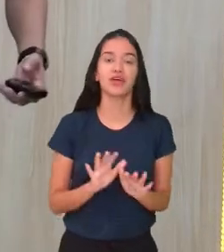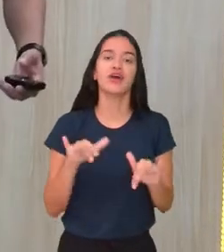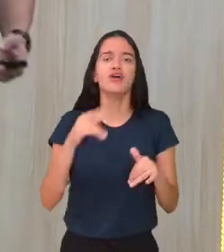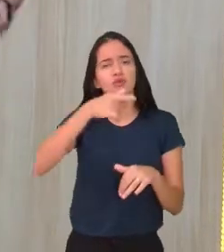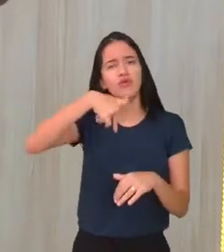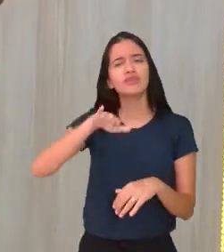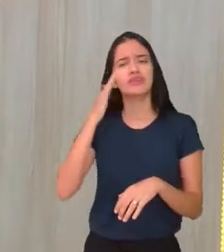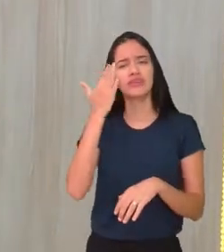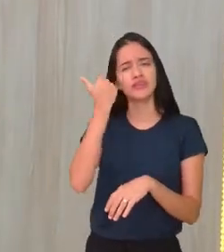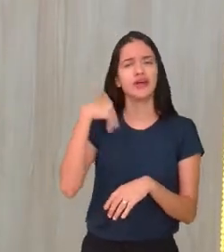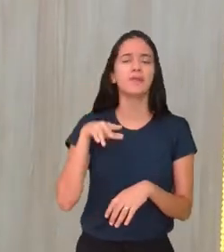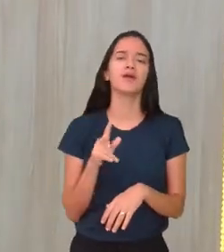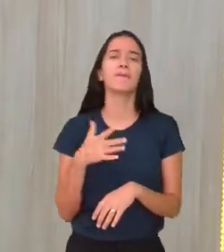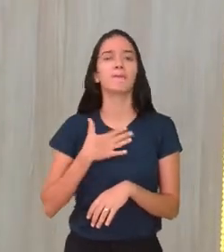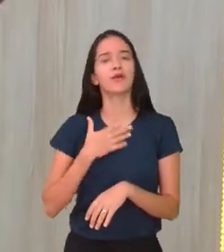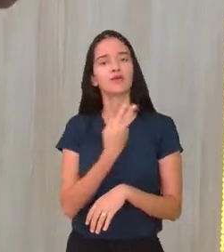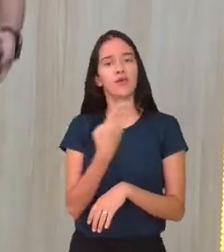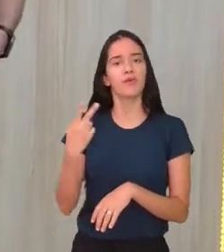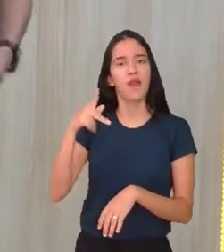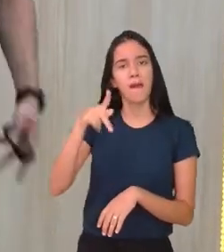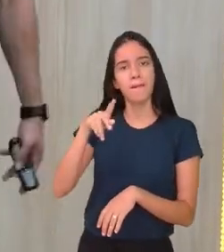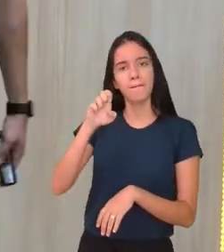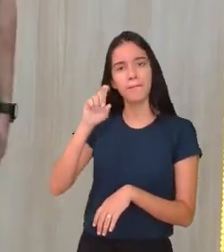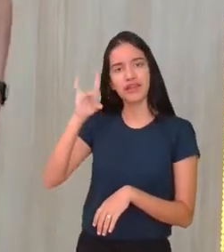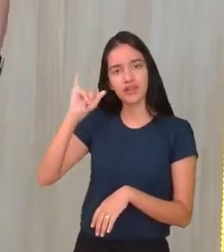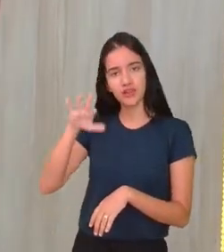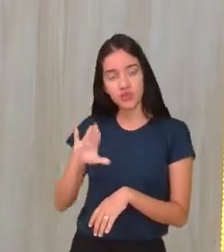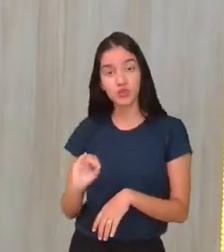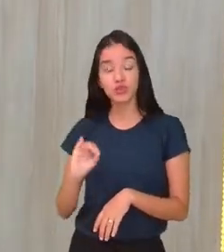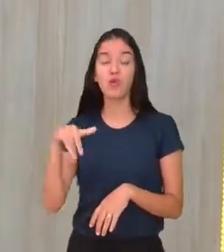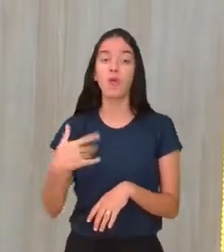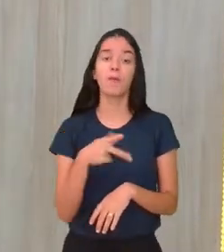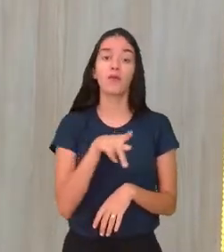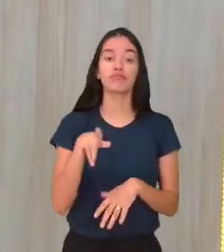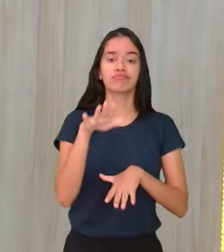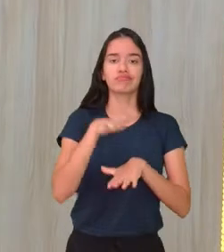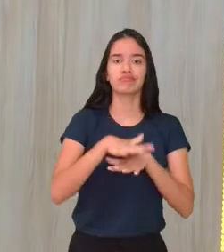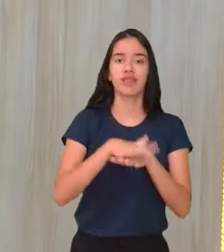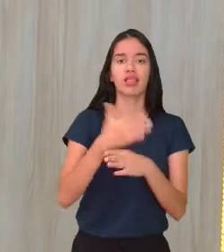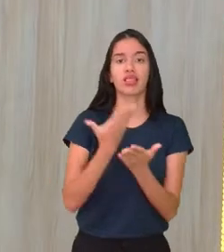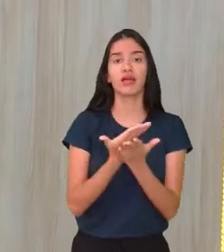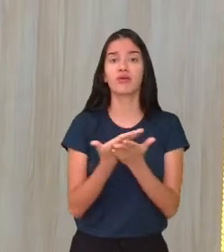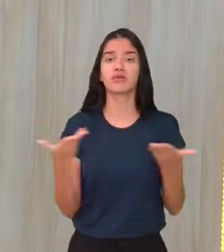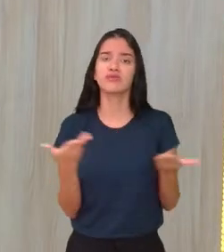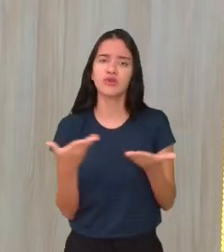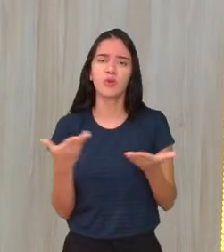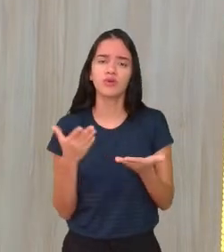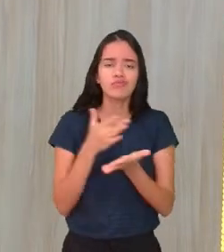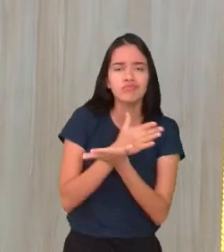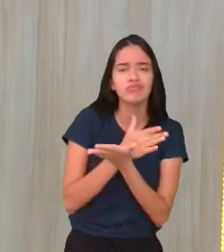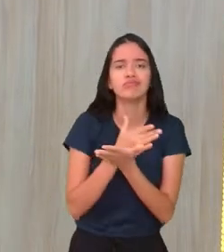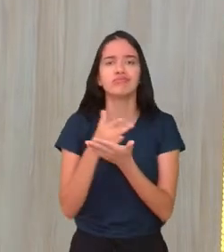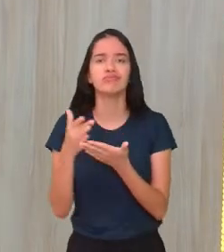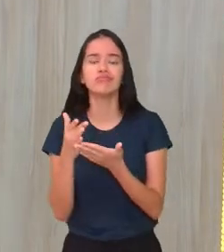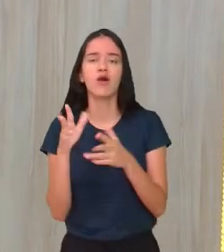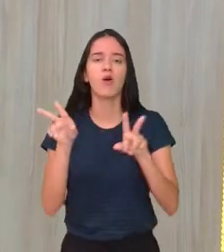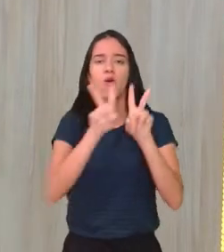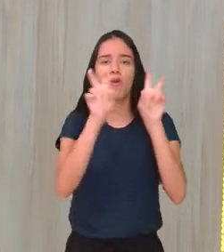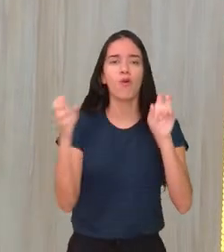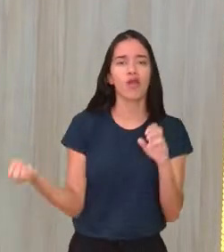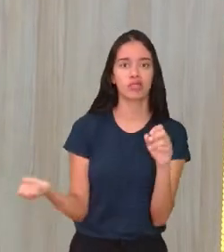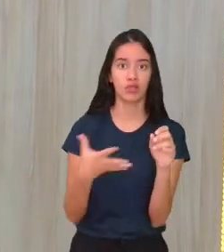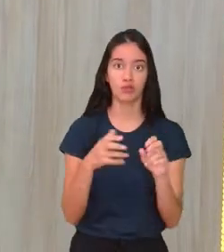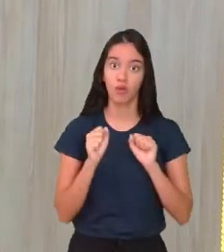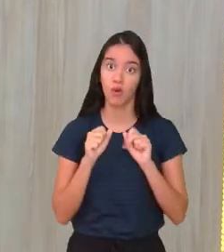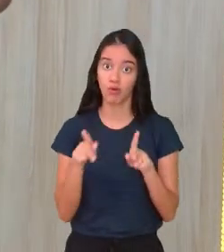você sabe, eu me chamo Pedro Vitor, sou seu professor de matemática e na aula de hoje a gente vai iniciar aí um assunto novo,